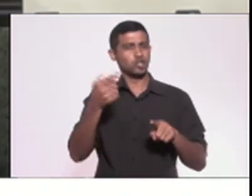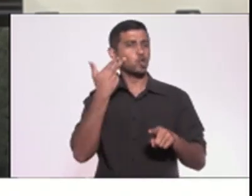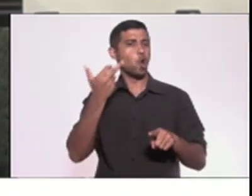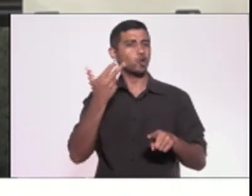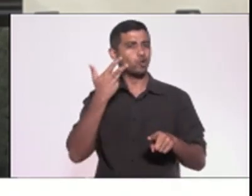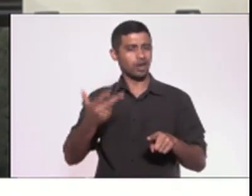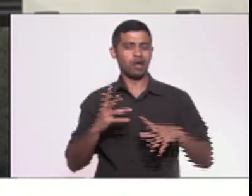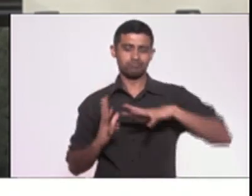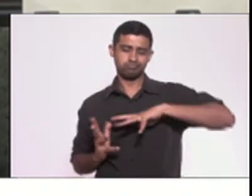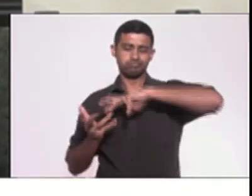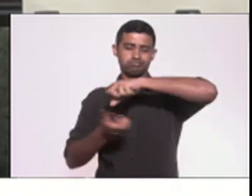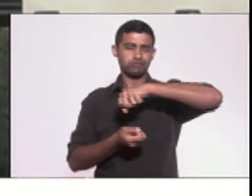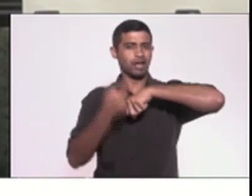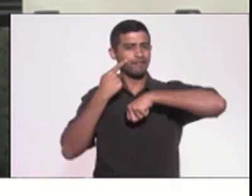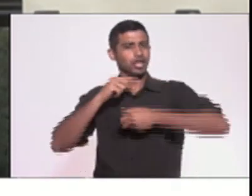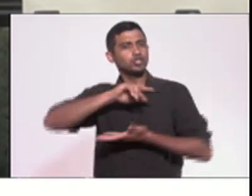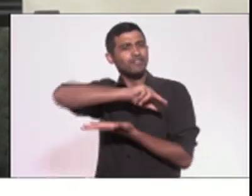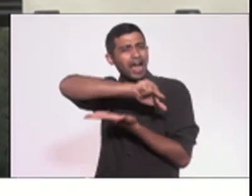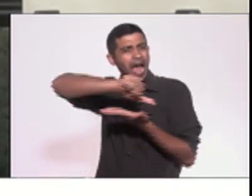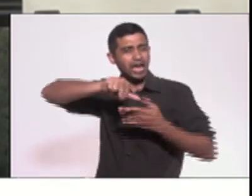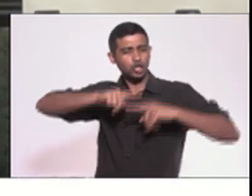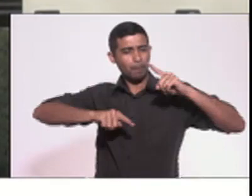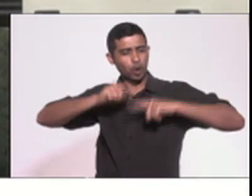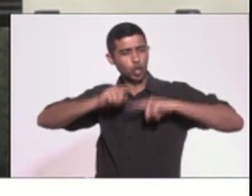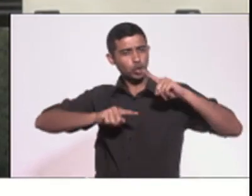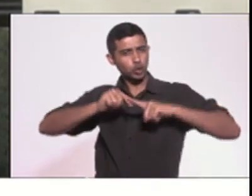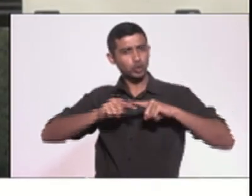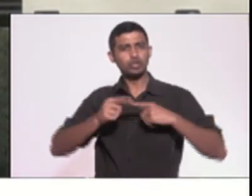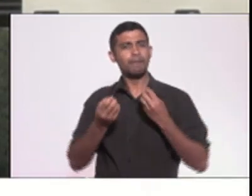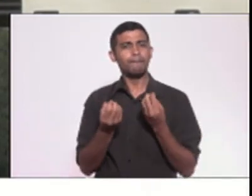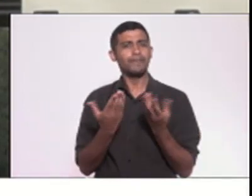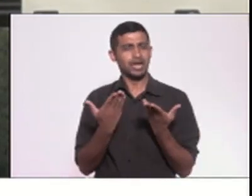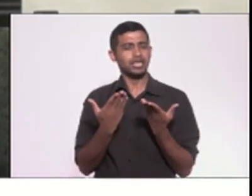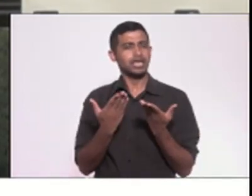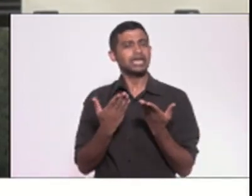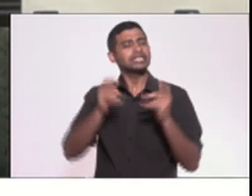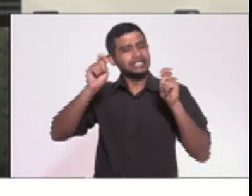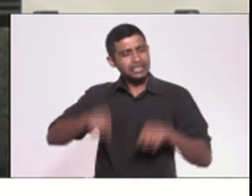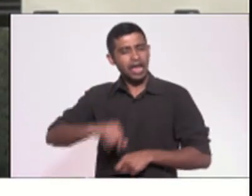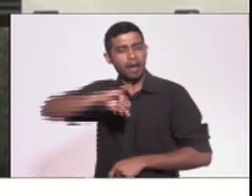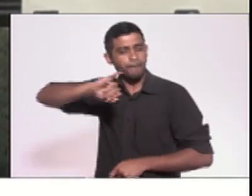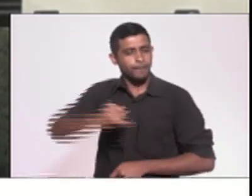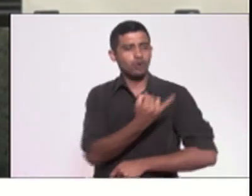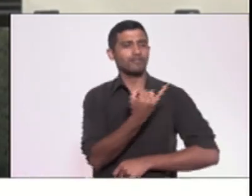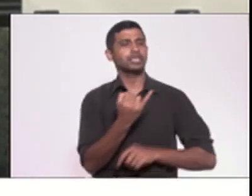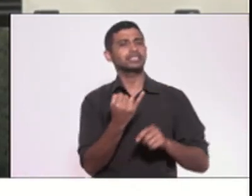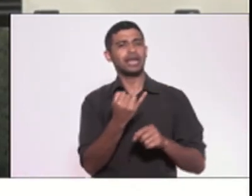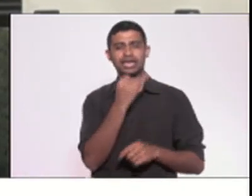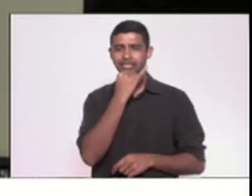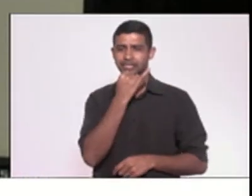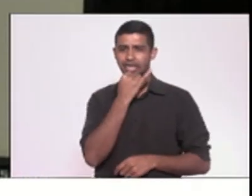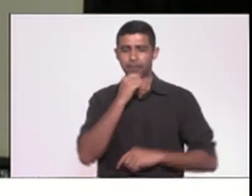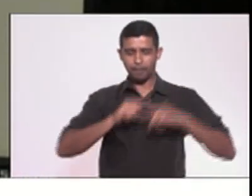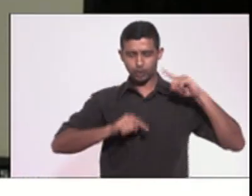onde todos os materiais são projetados para permitir sua recuperação e uso pós-consumo.